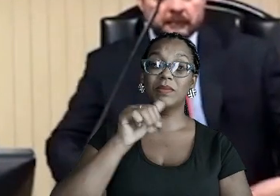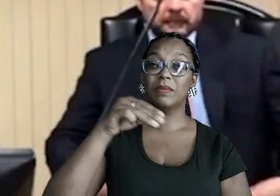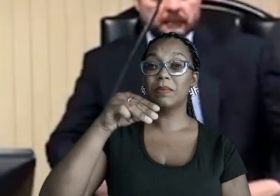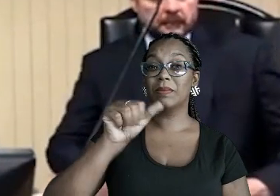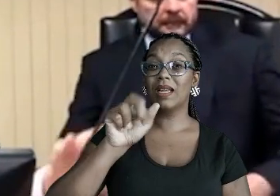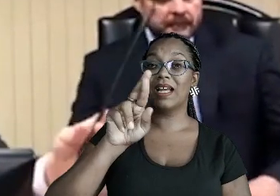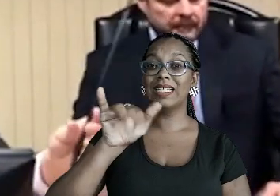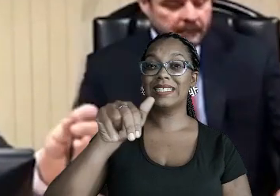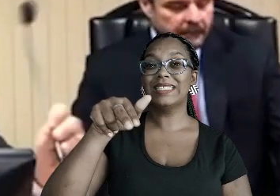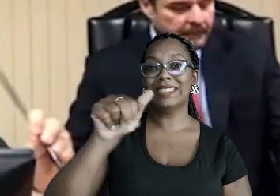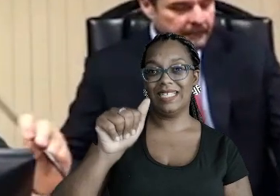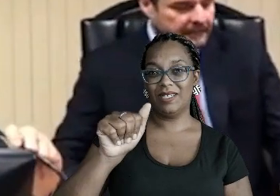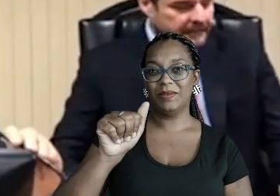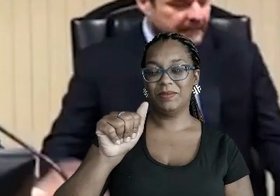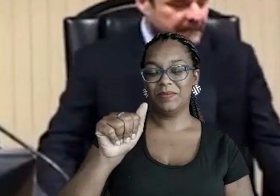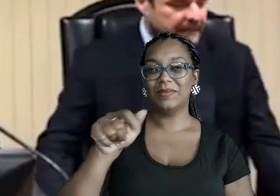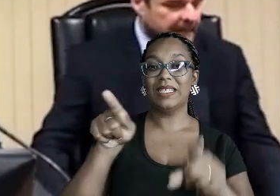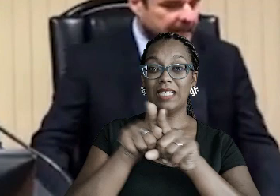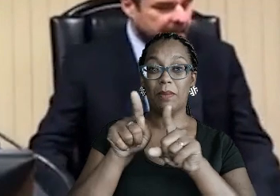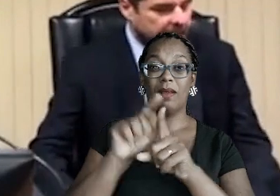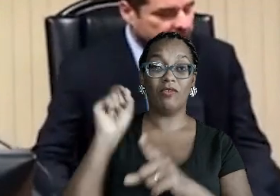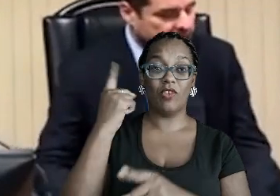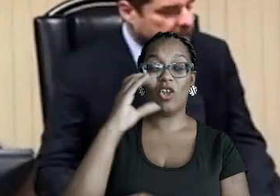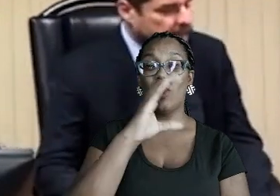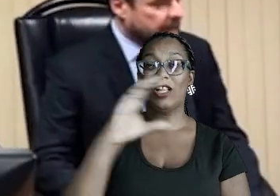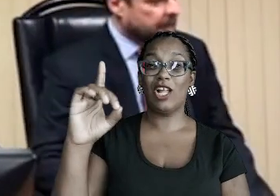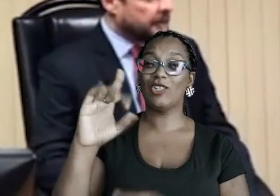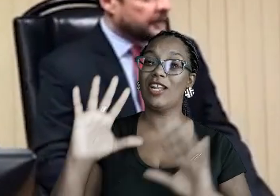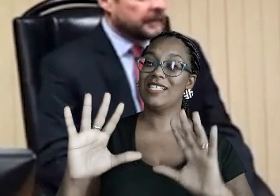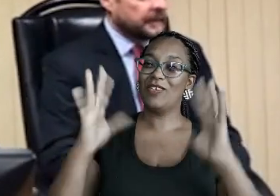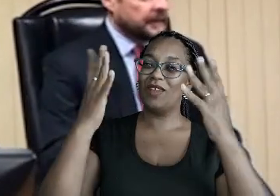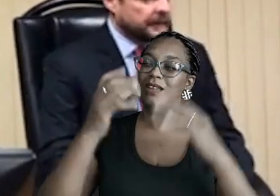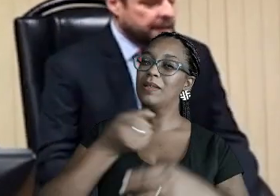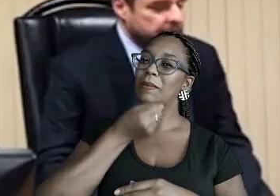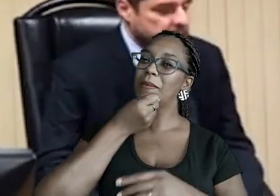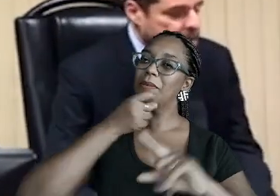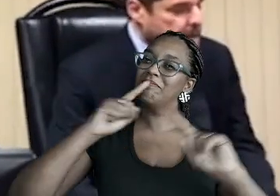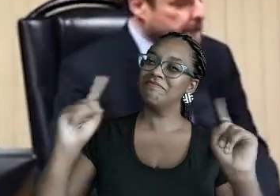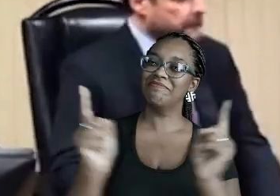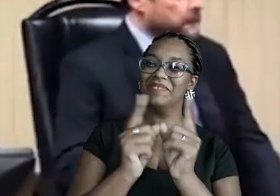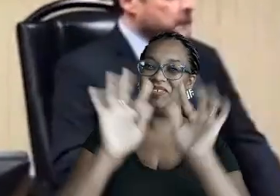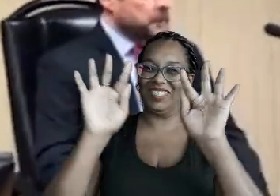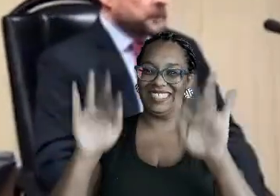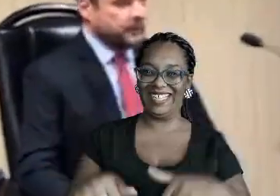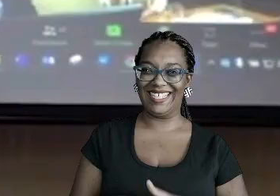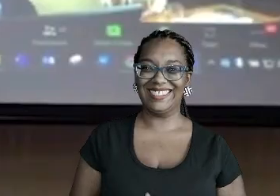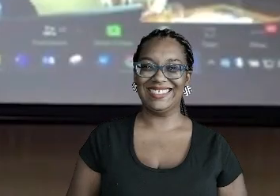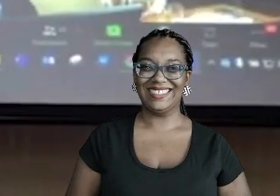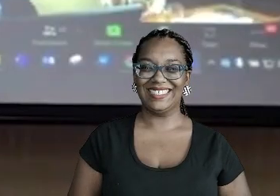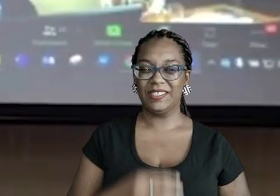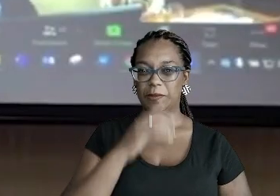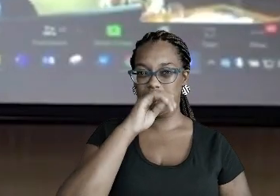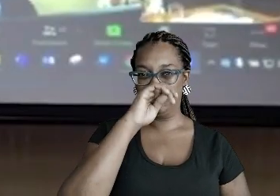copola que foi também coordenadora deste evento para suas considerações finais